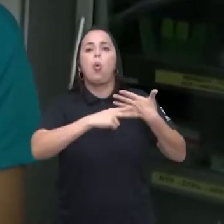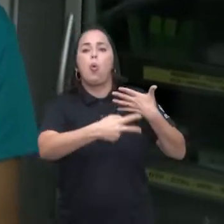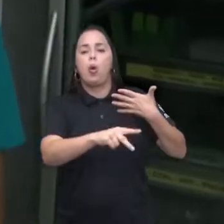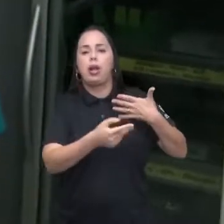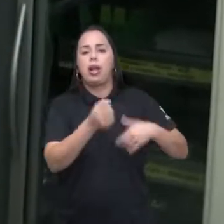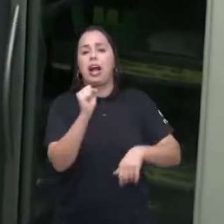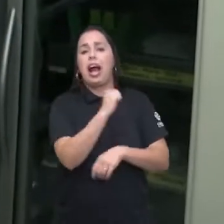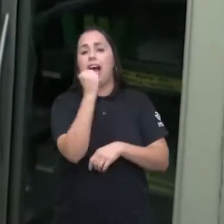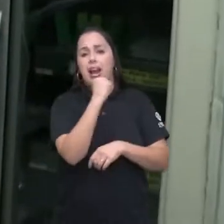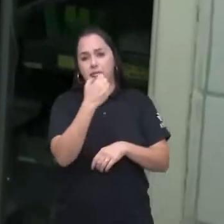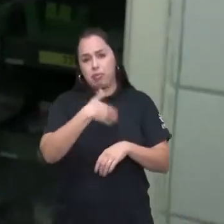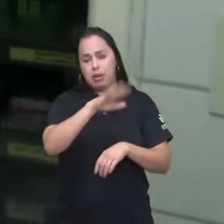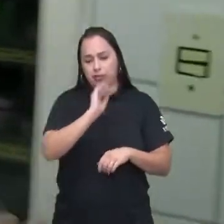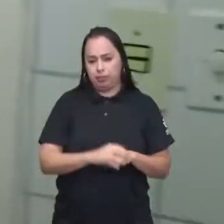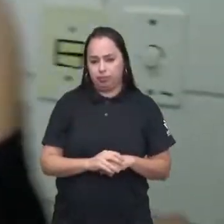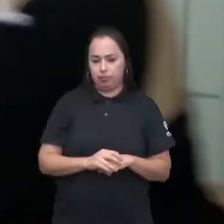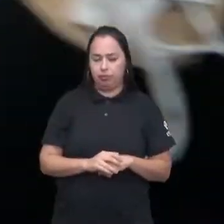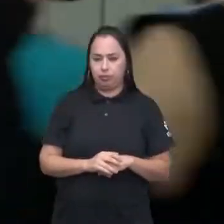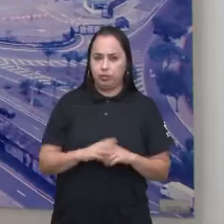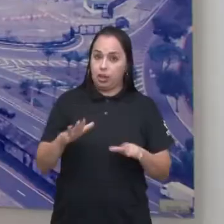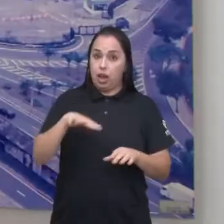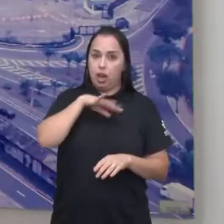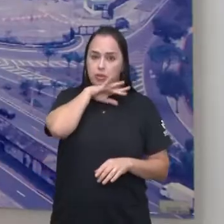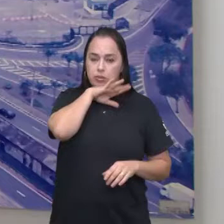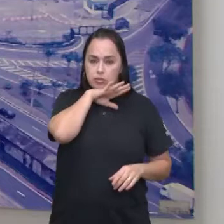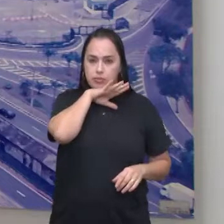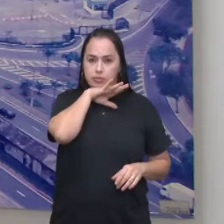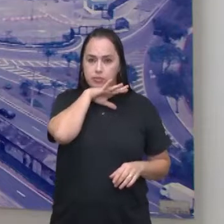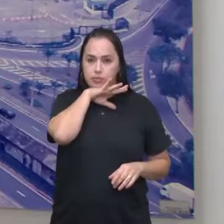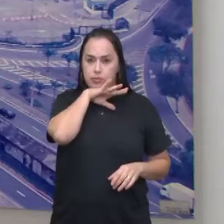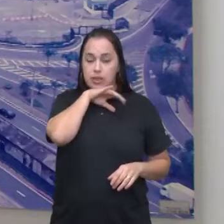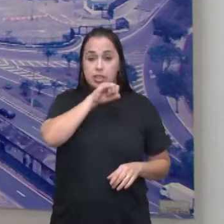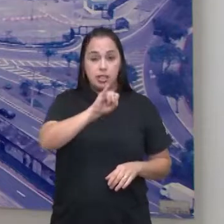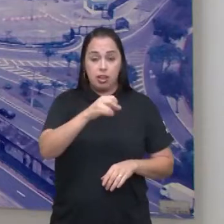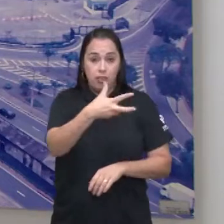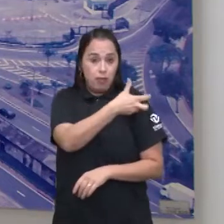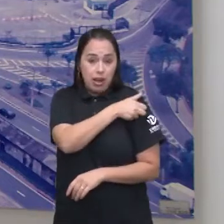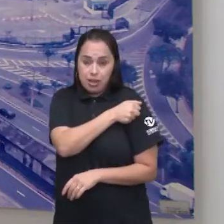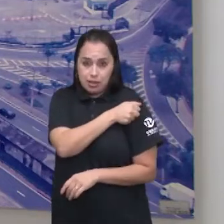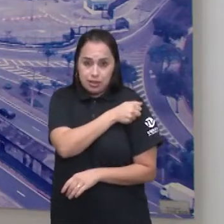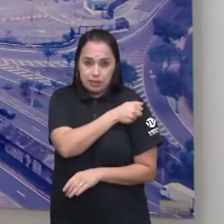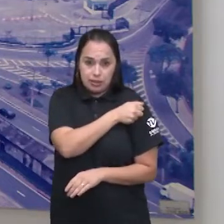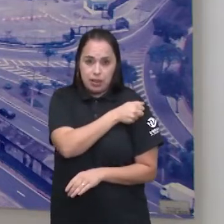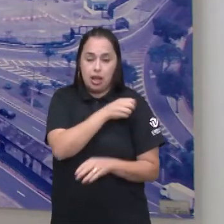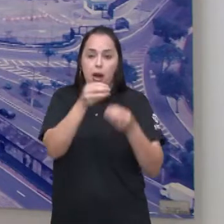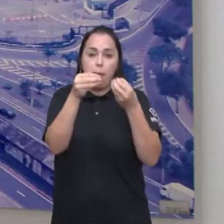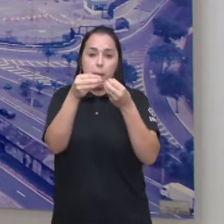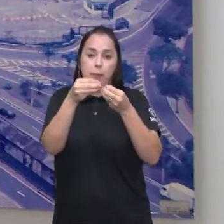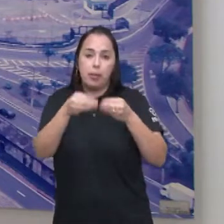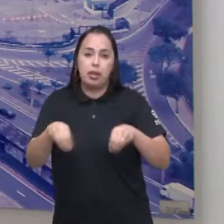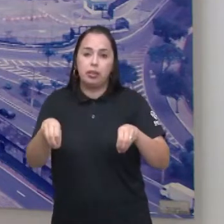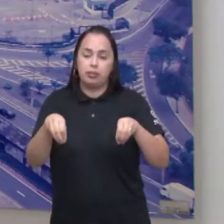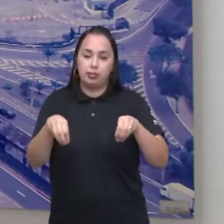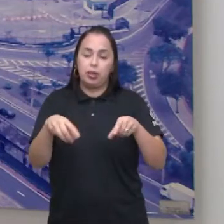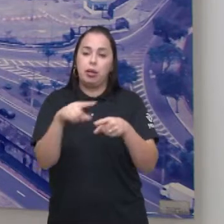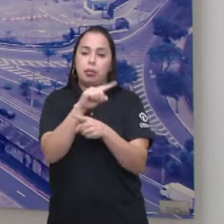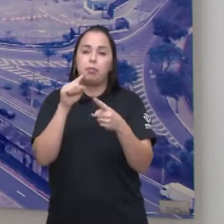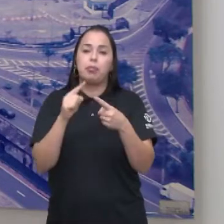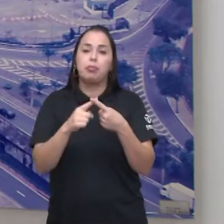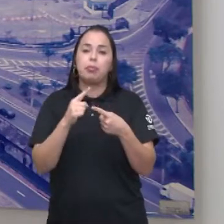ou ter consequências ainda mais graves é muito ruim né queda da vacinação nas crianças é